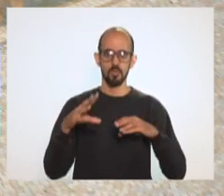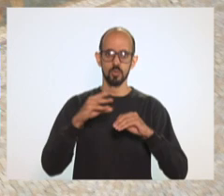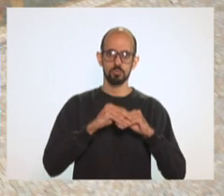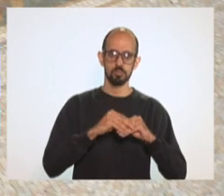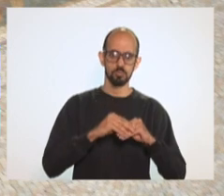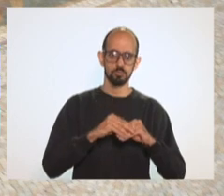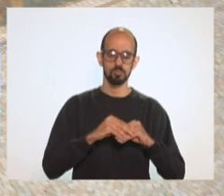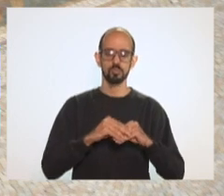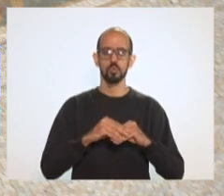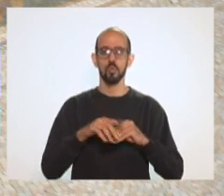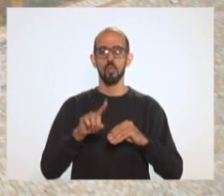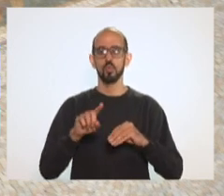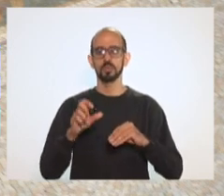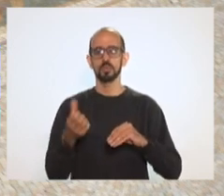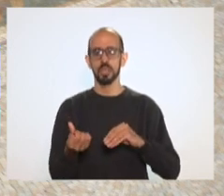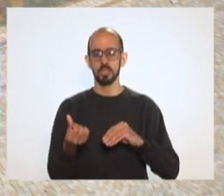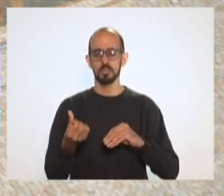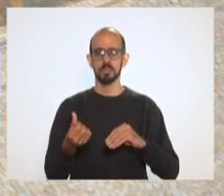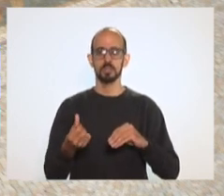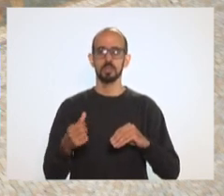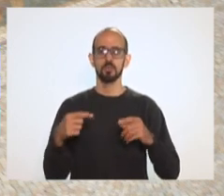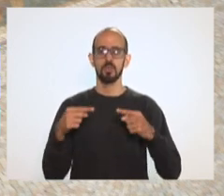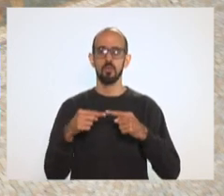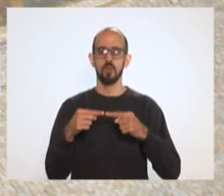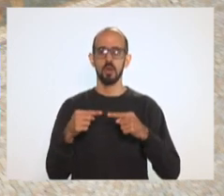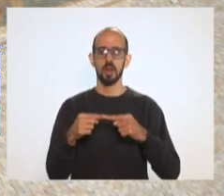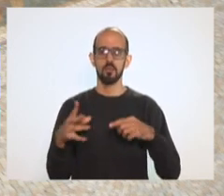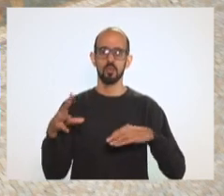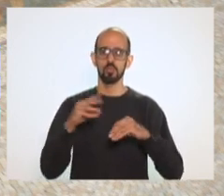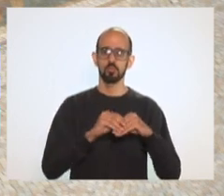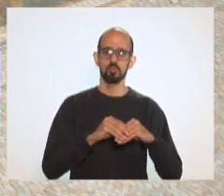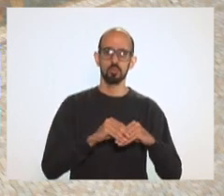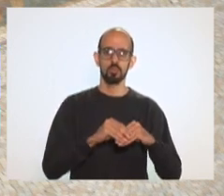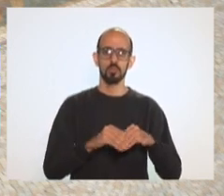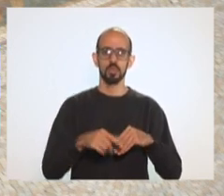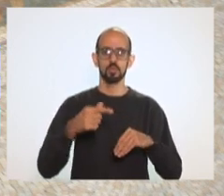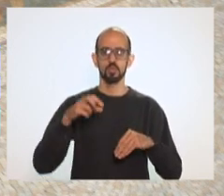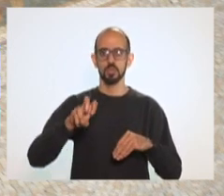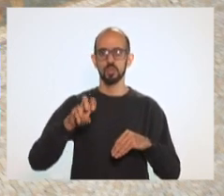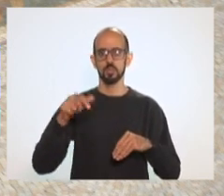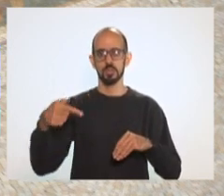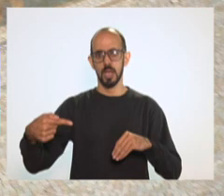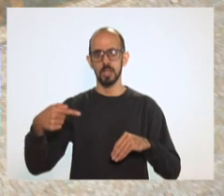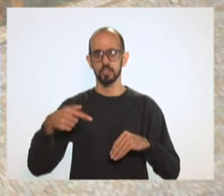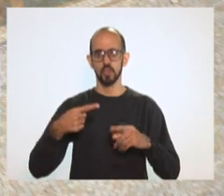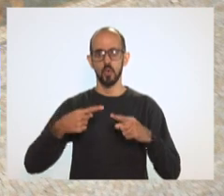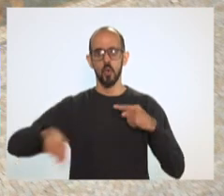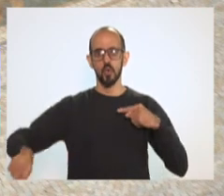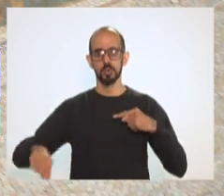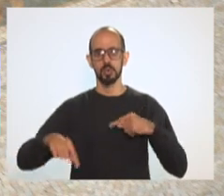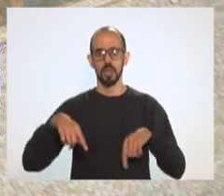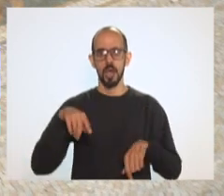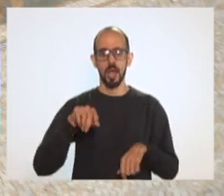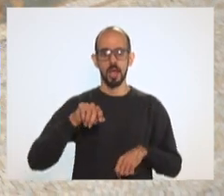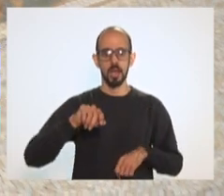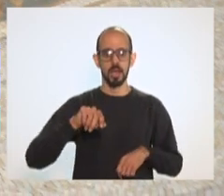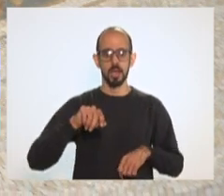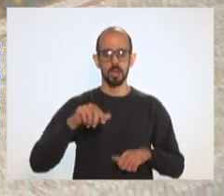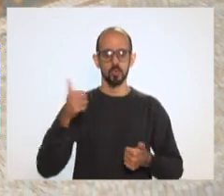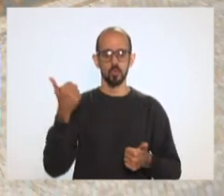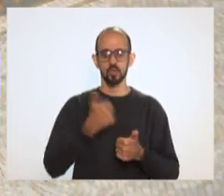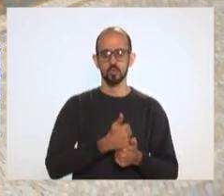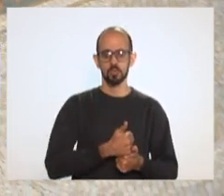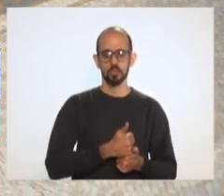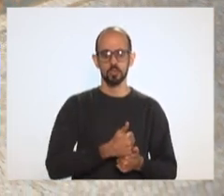emendas 1 e 6 favorável com sub-emenda aglutinativa às emendas 5 e 7 contrária às demais emendas concluindo por substitutivo